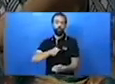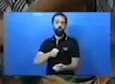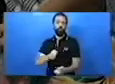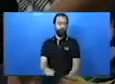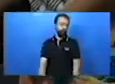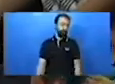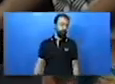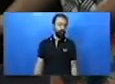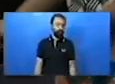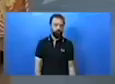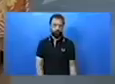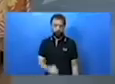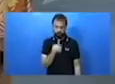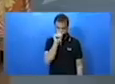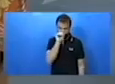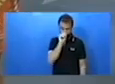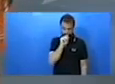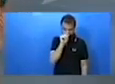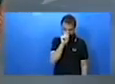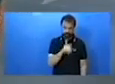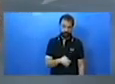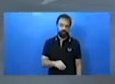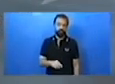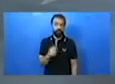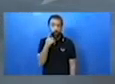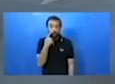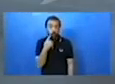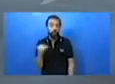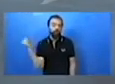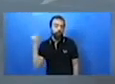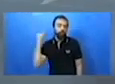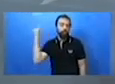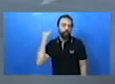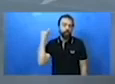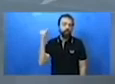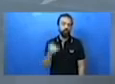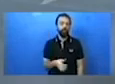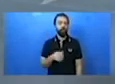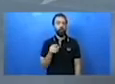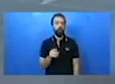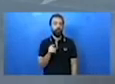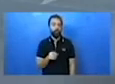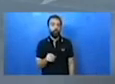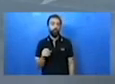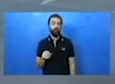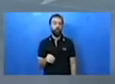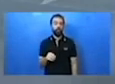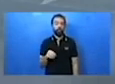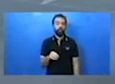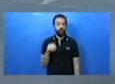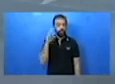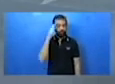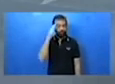todo referência, certo? Olha como é importante o uso, o aprendizado